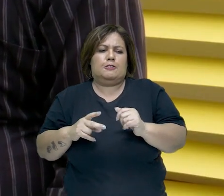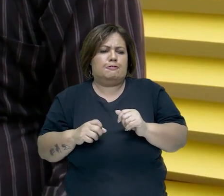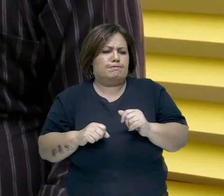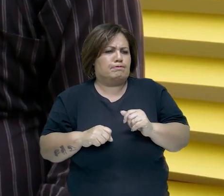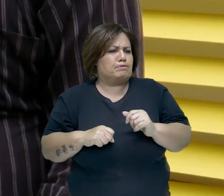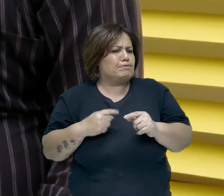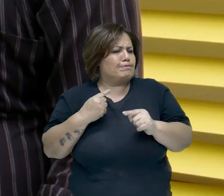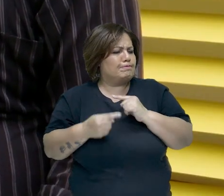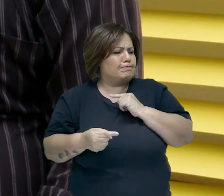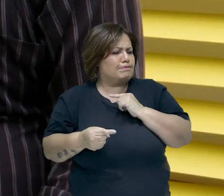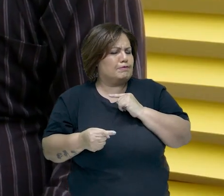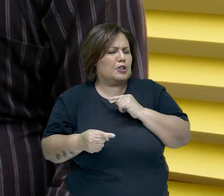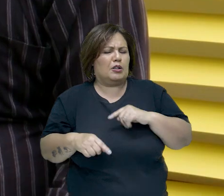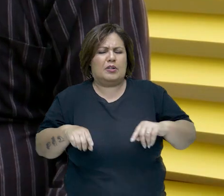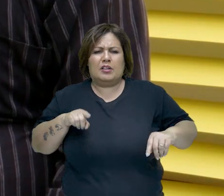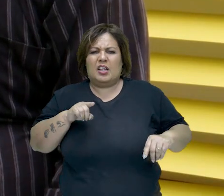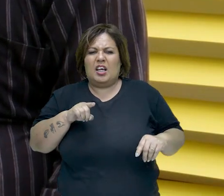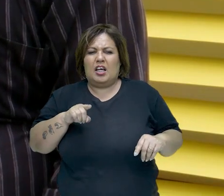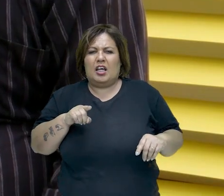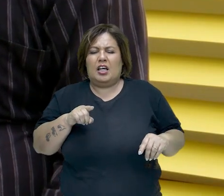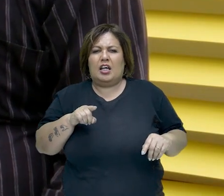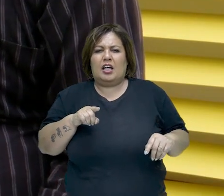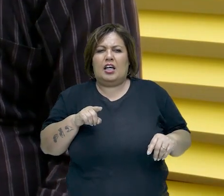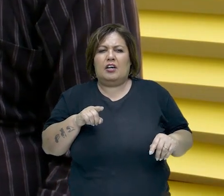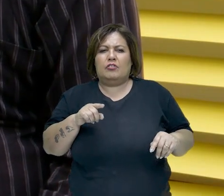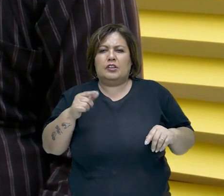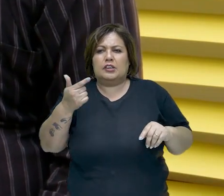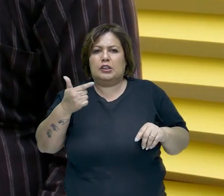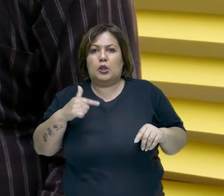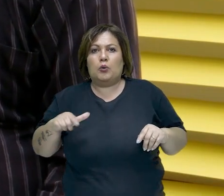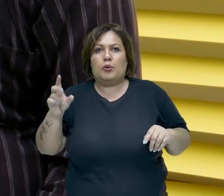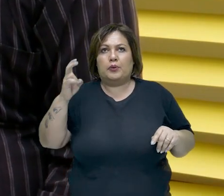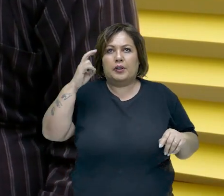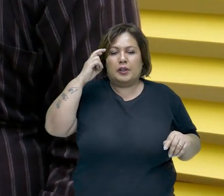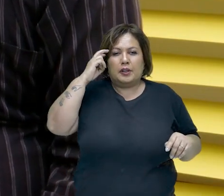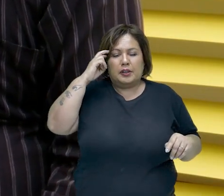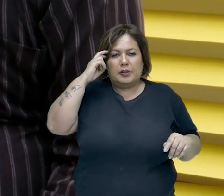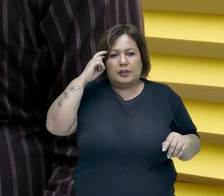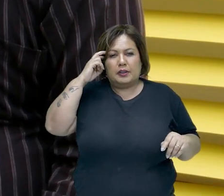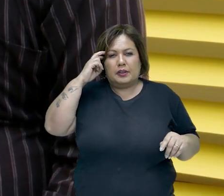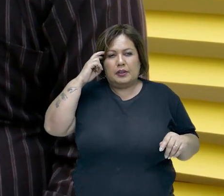ilegal. É você ter ações de contra-inteligência,